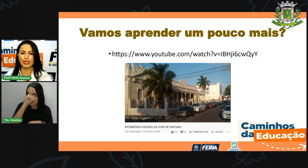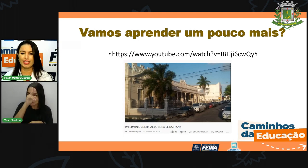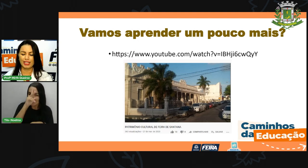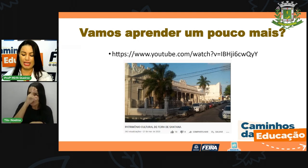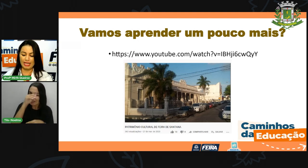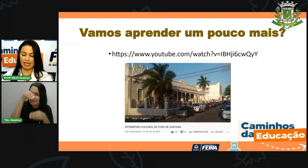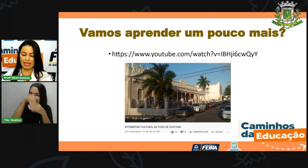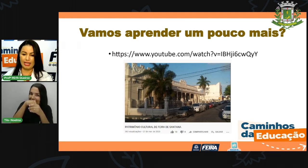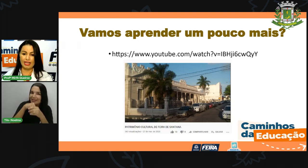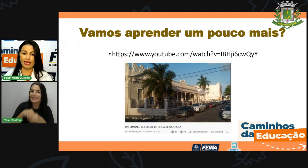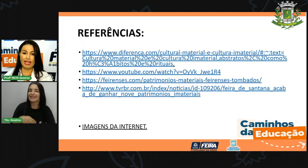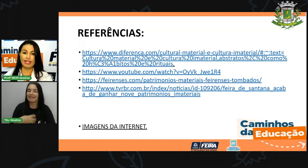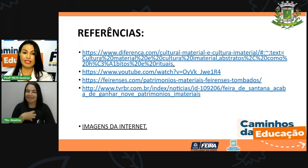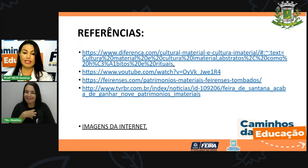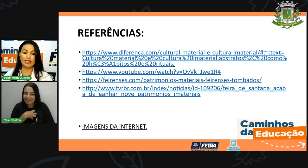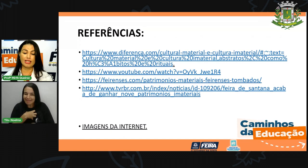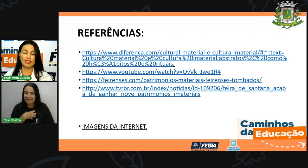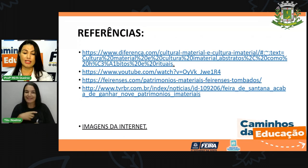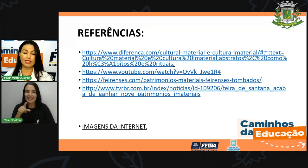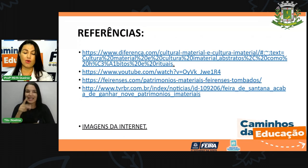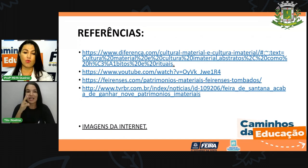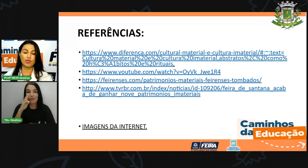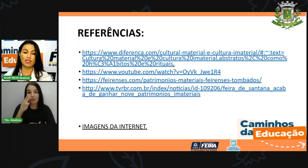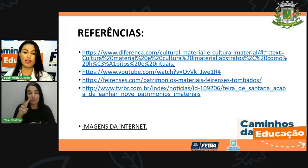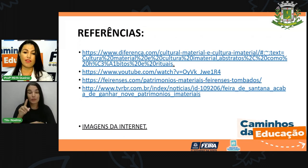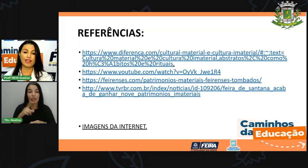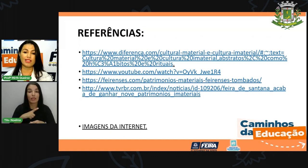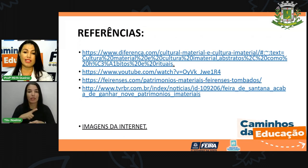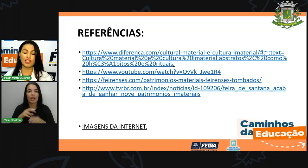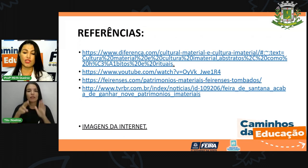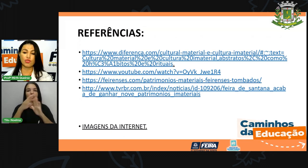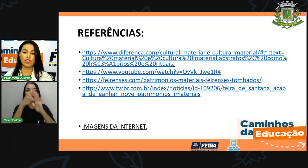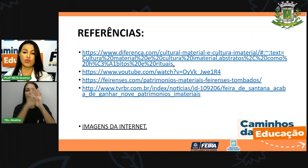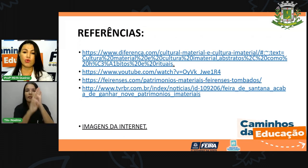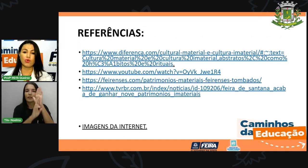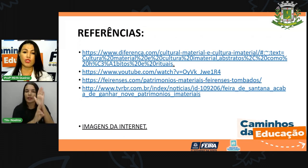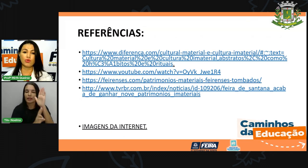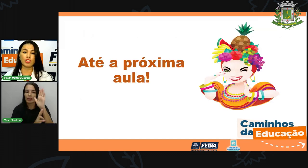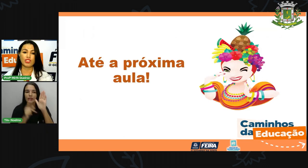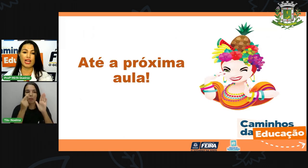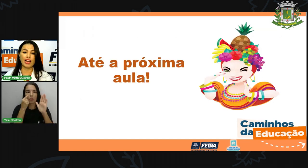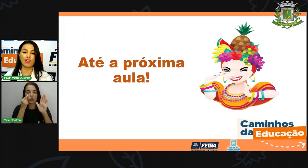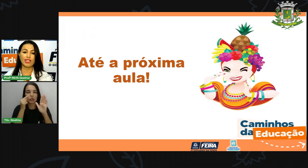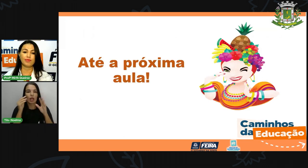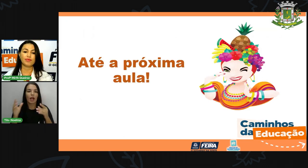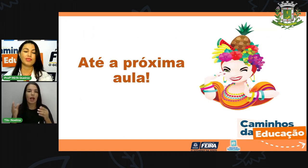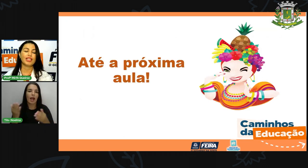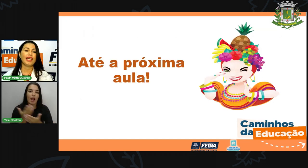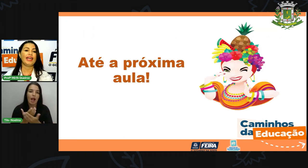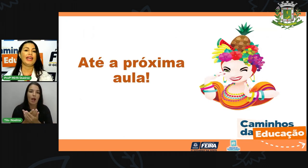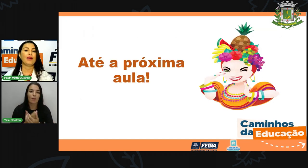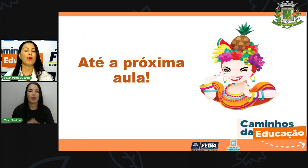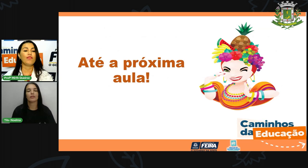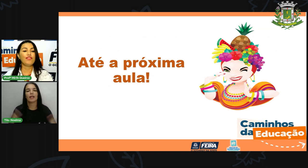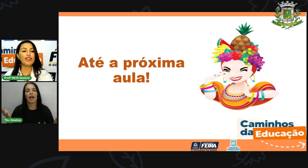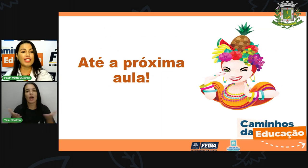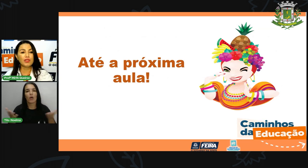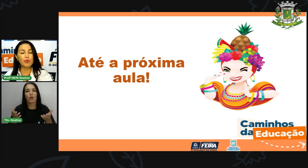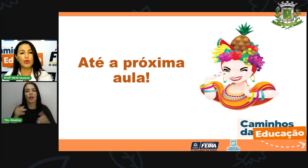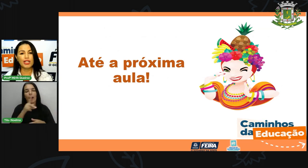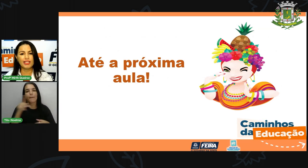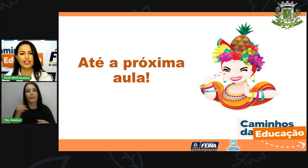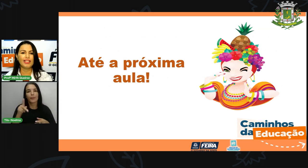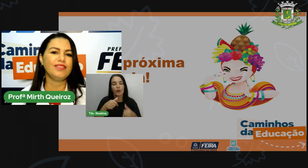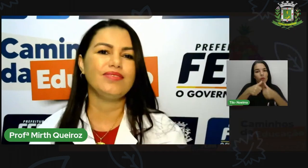história Essas aqui são algumas As referências que a gente utilizou hoje Durante a aula A prova vai